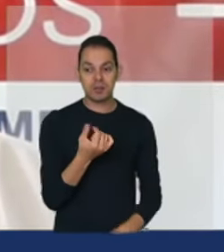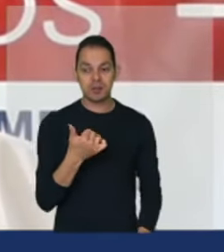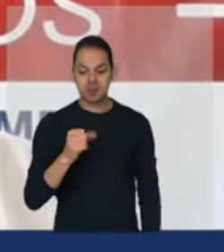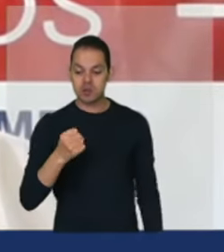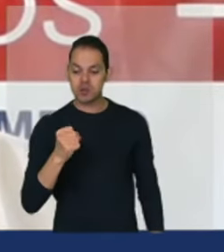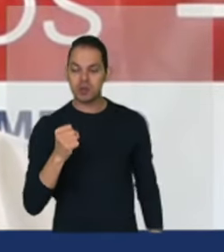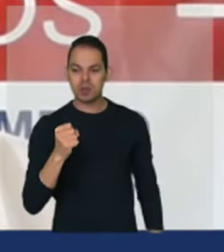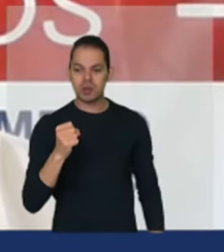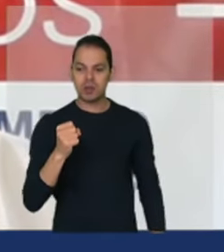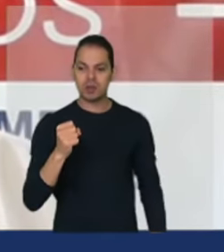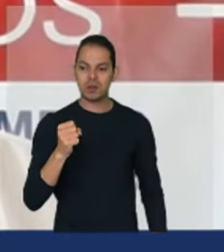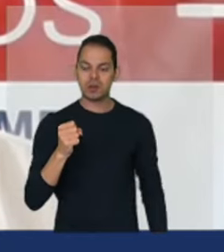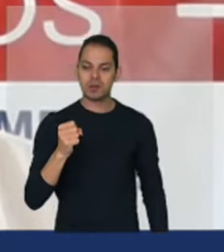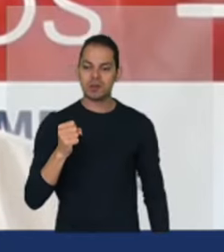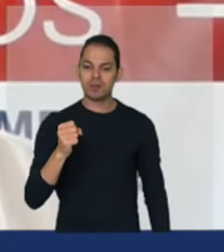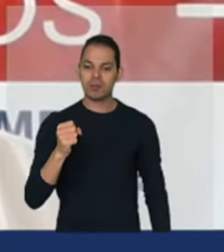de